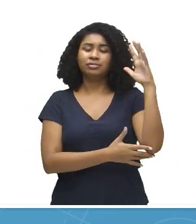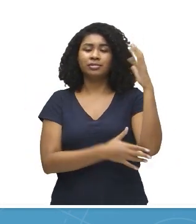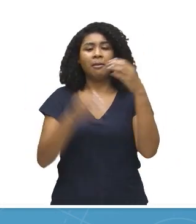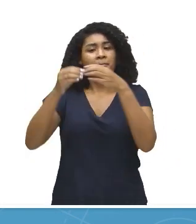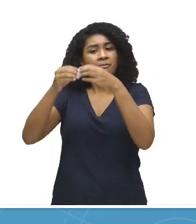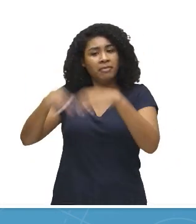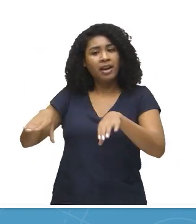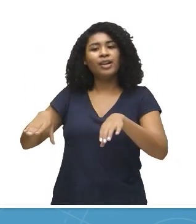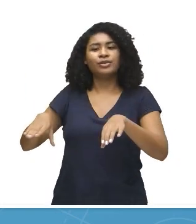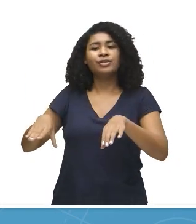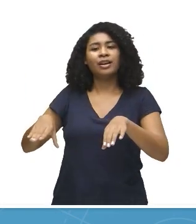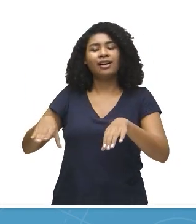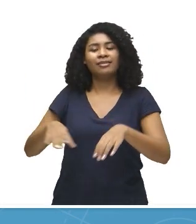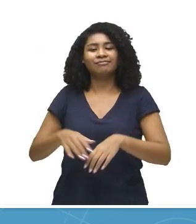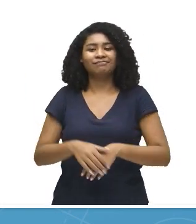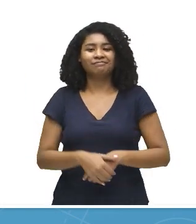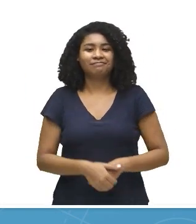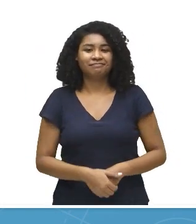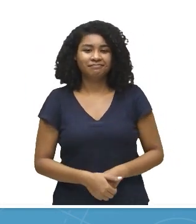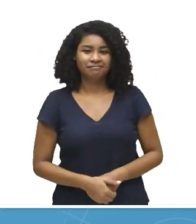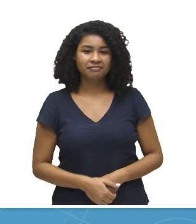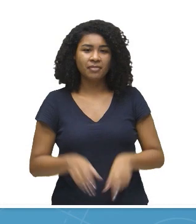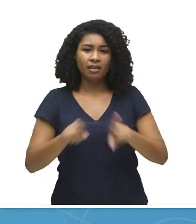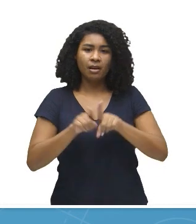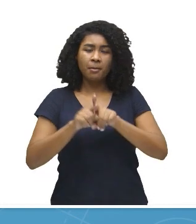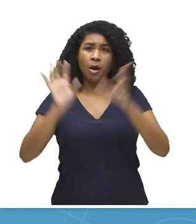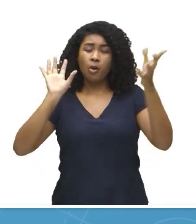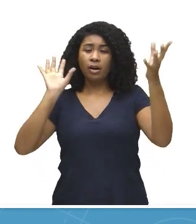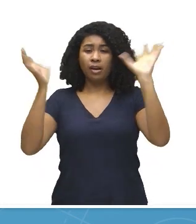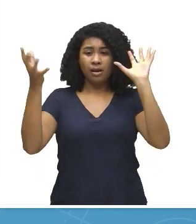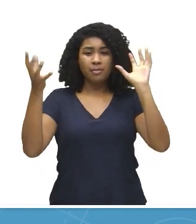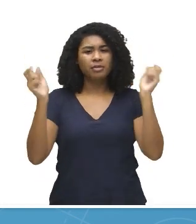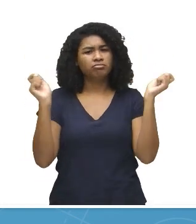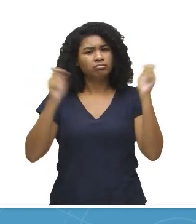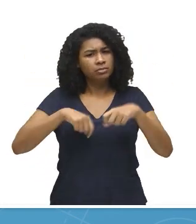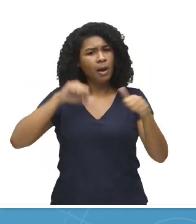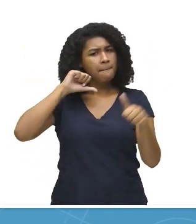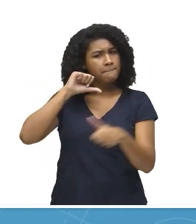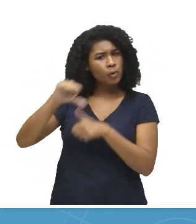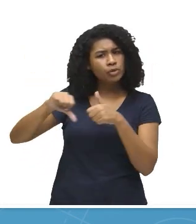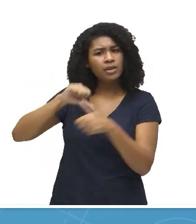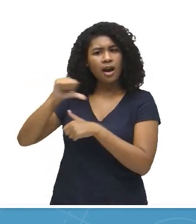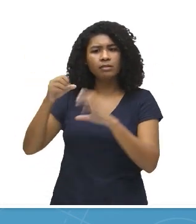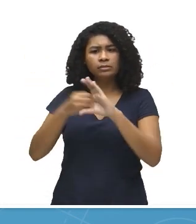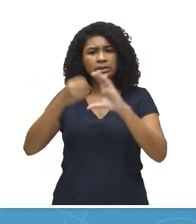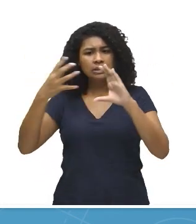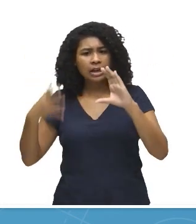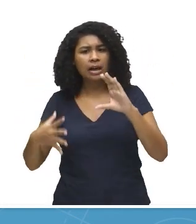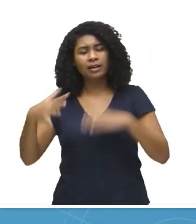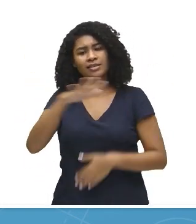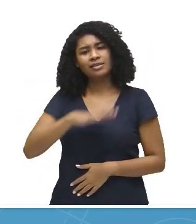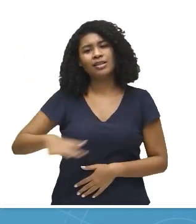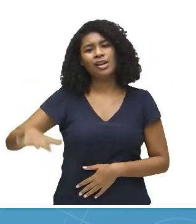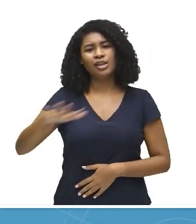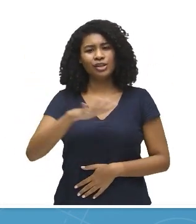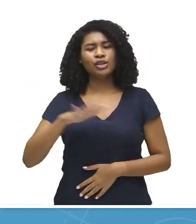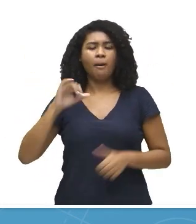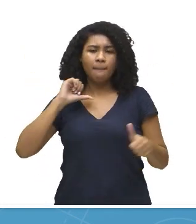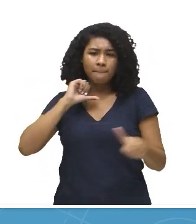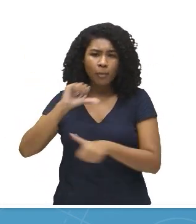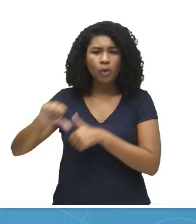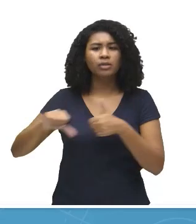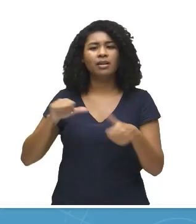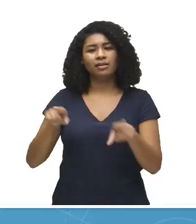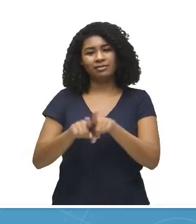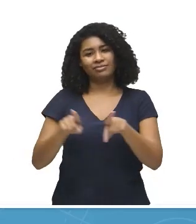prejudicando as condições climáticas, alterando muitas das vezes as características climáticas daquela região, onde